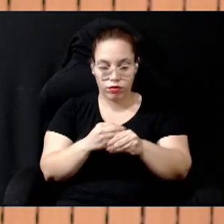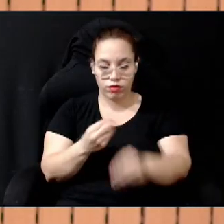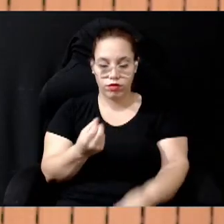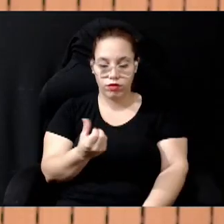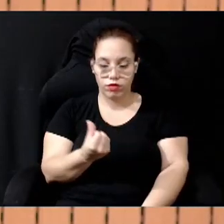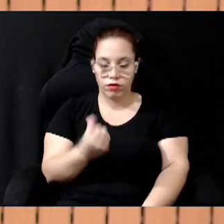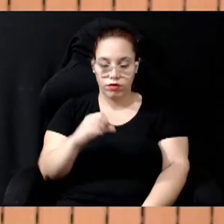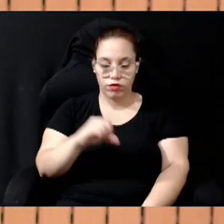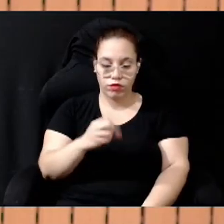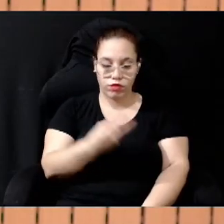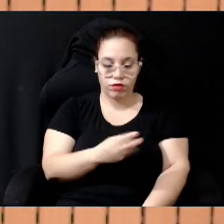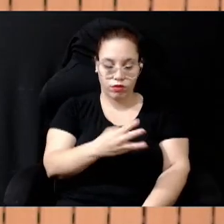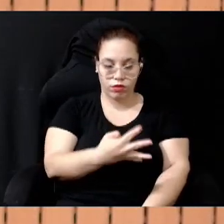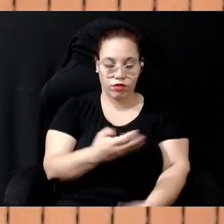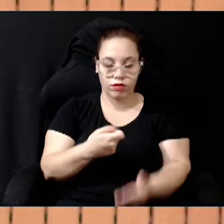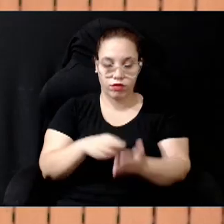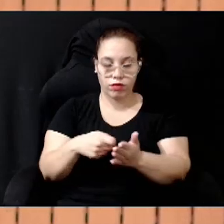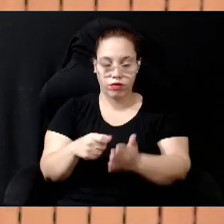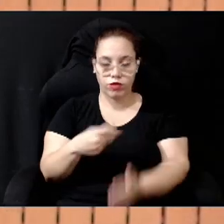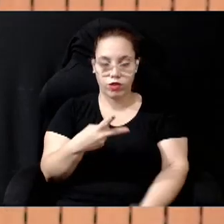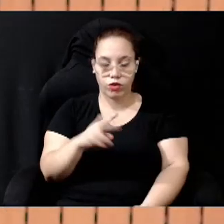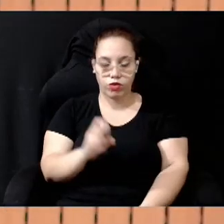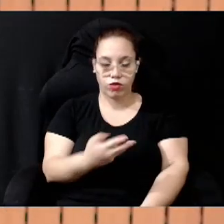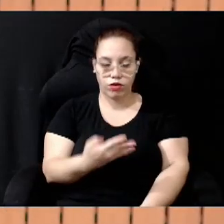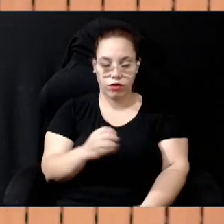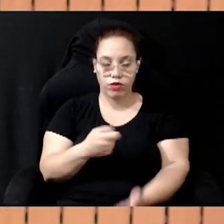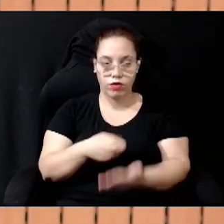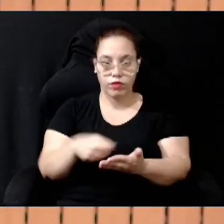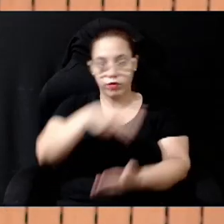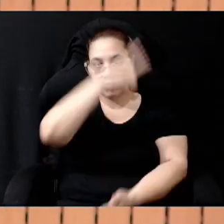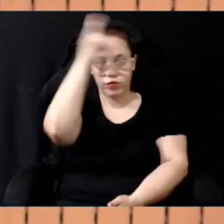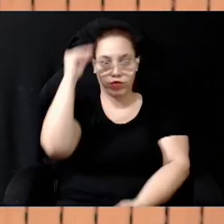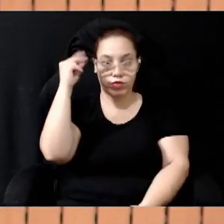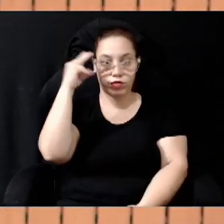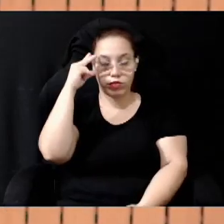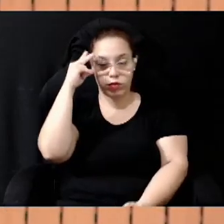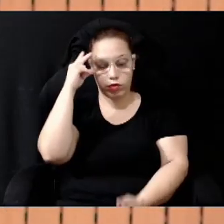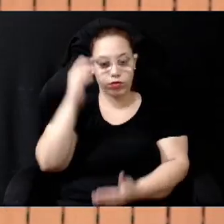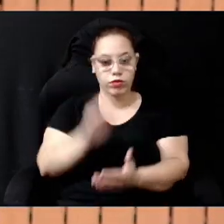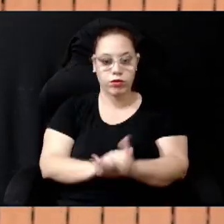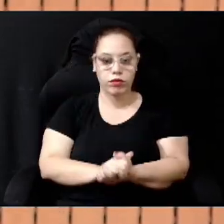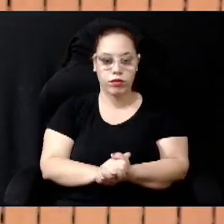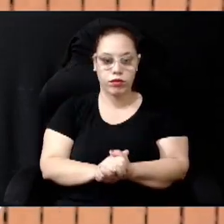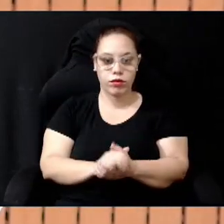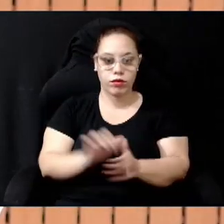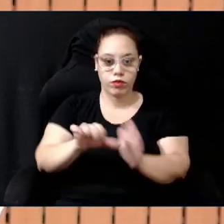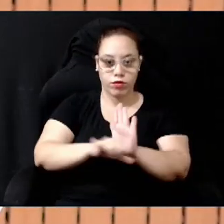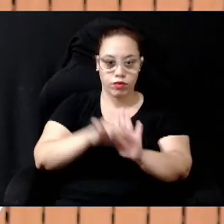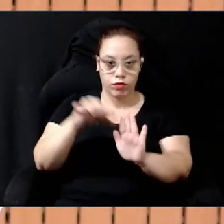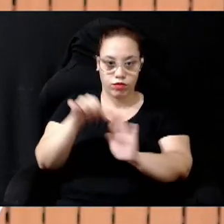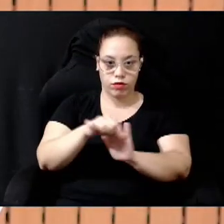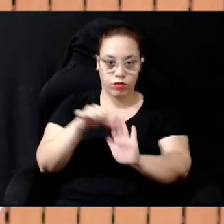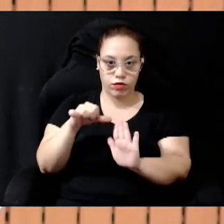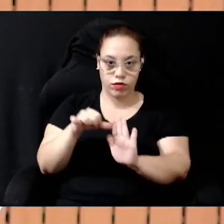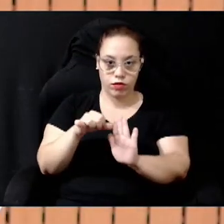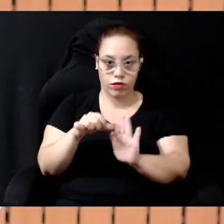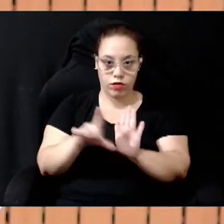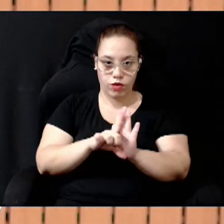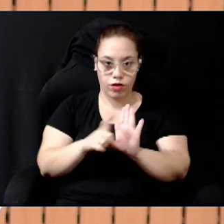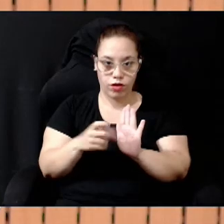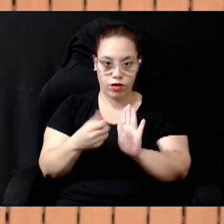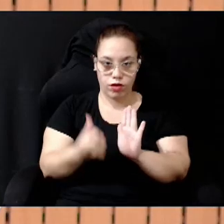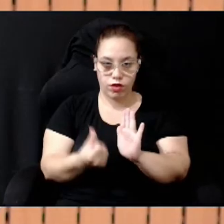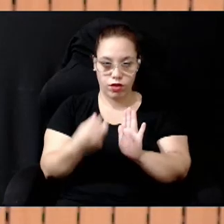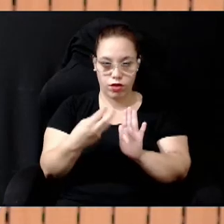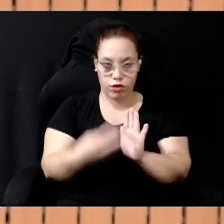processo 242074, de autoria do prefeito municipal, que revoga dispositivos da lei 13.104, de